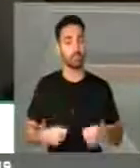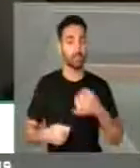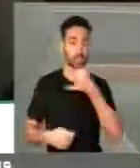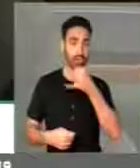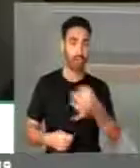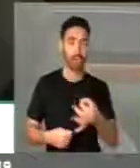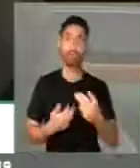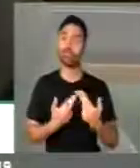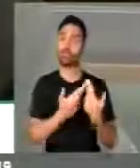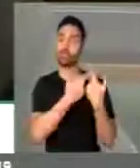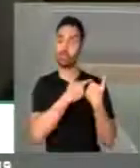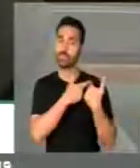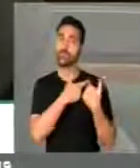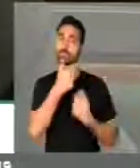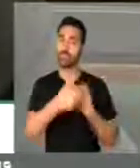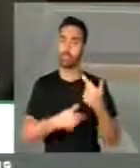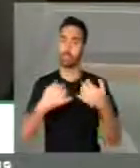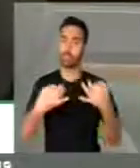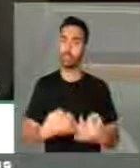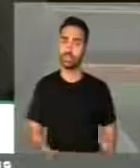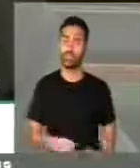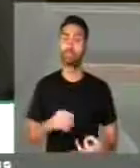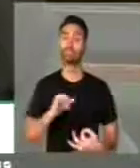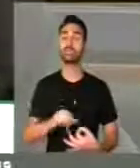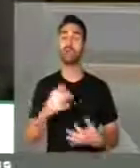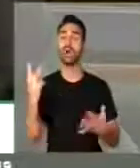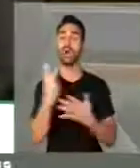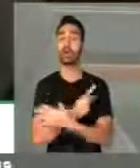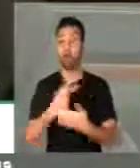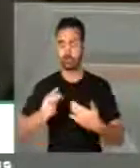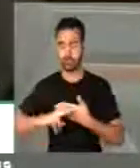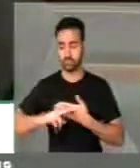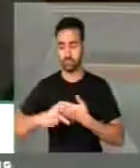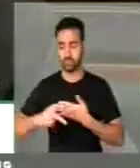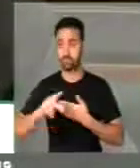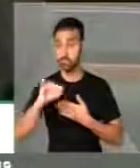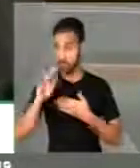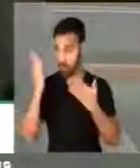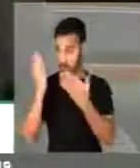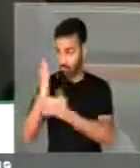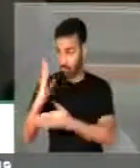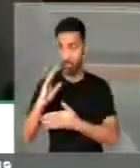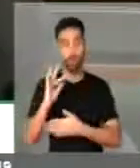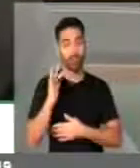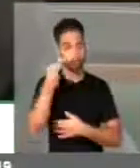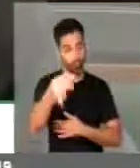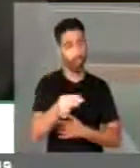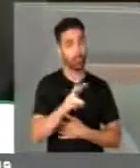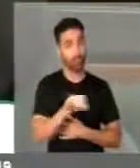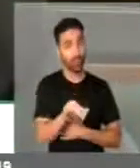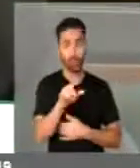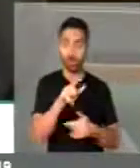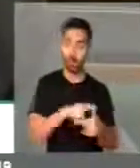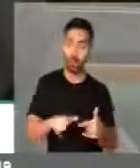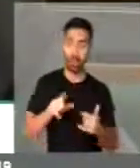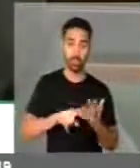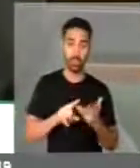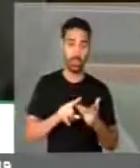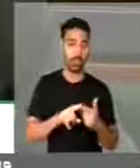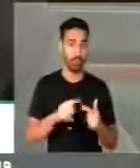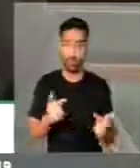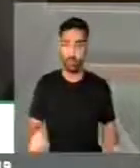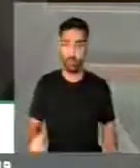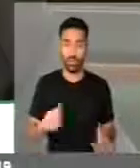de responsabilidade sobre as consequências dessa reforma para o futuro do país. Por essa razão,